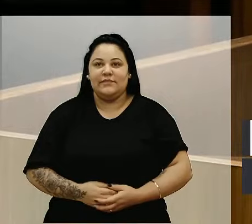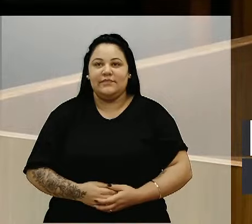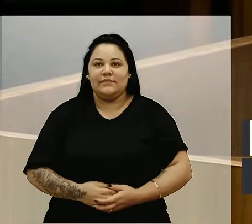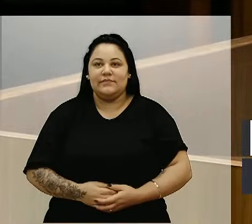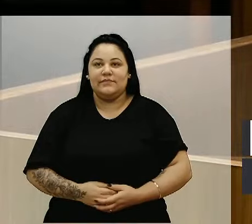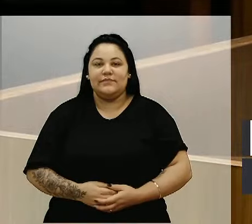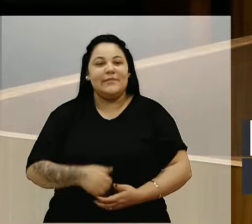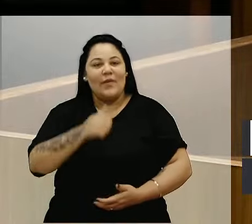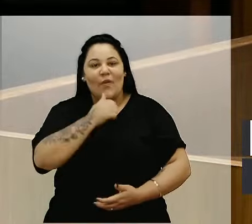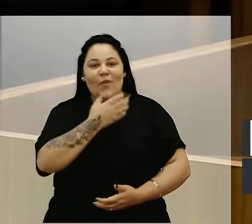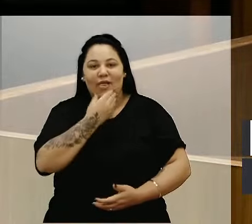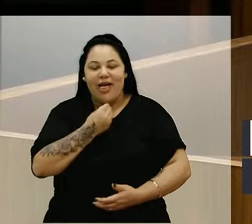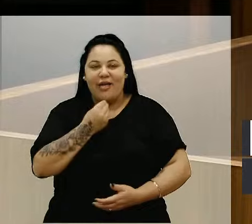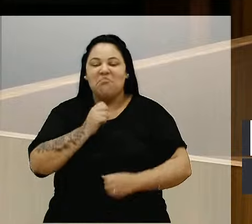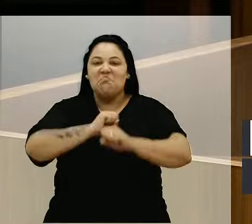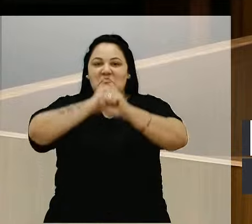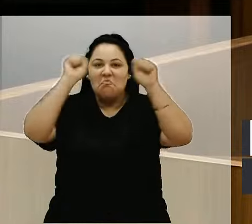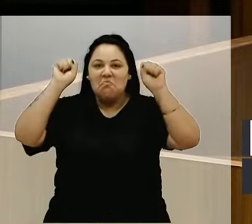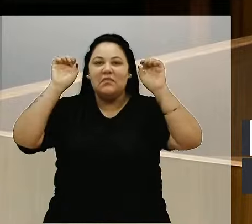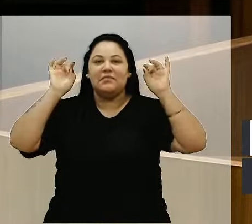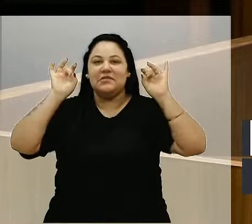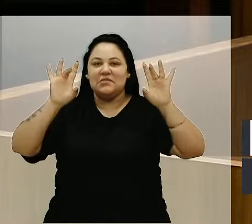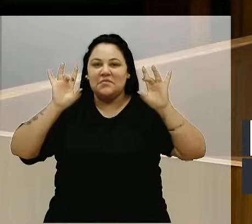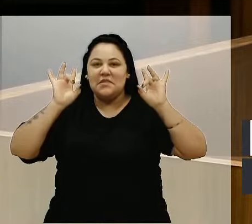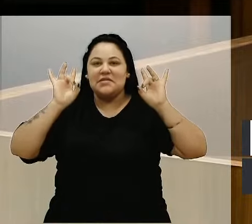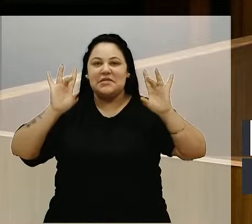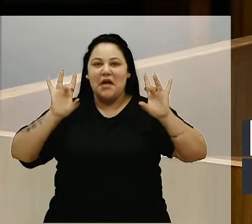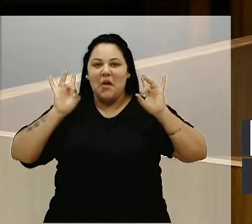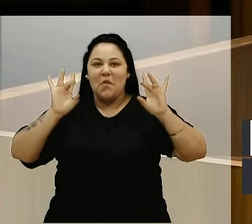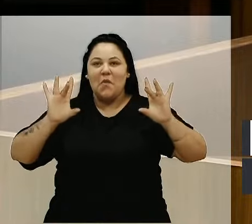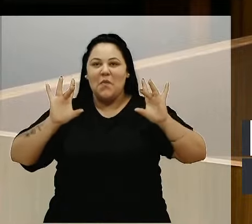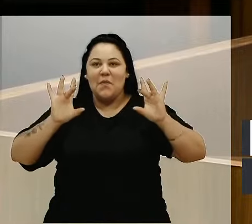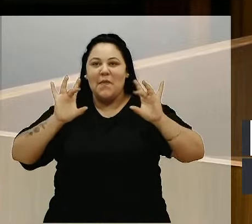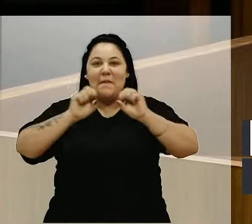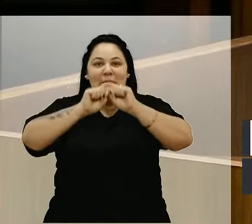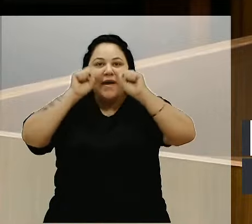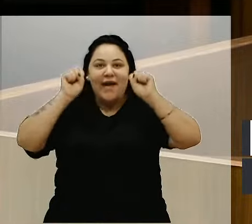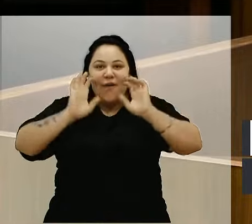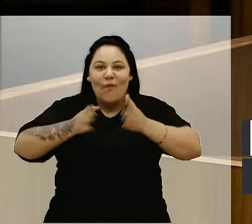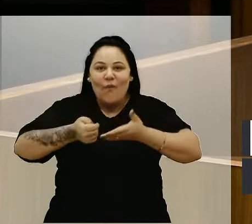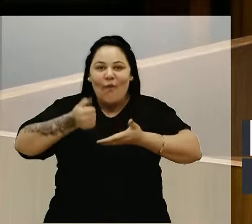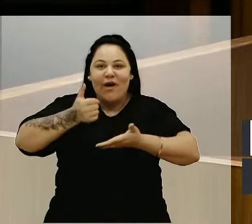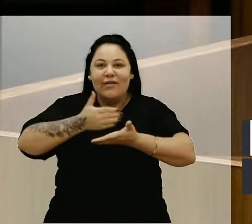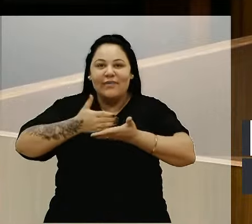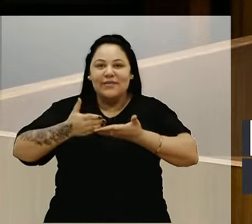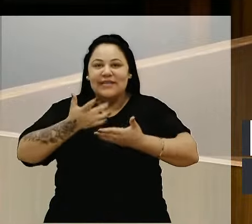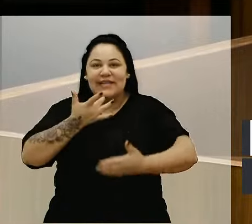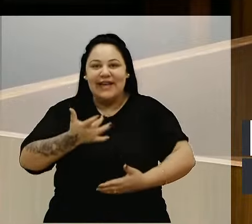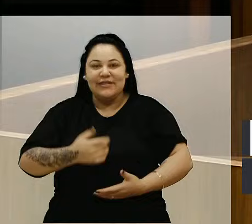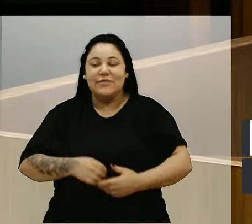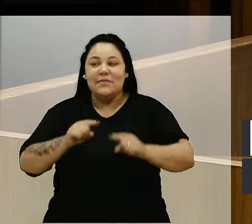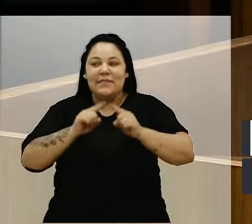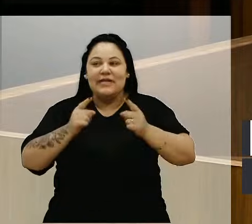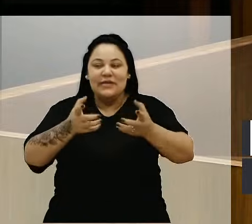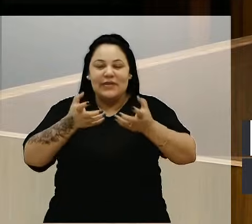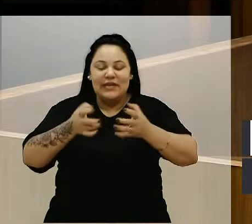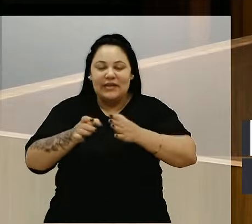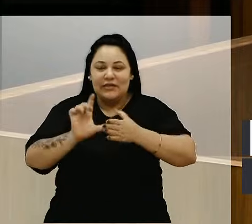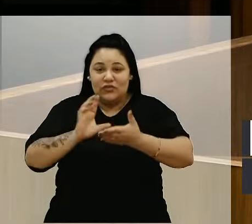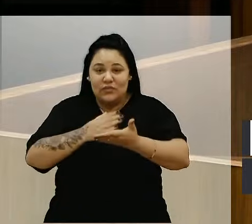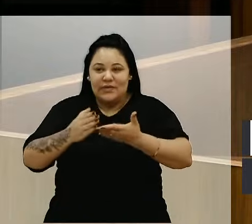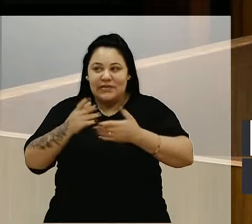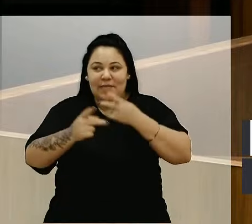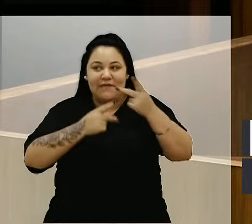manhã especial. Né? E que manhã que já está quase ingressando na tarde. Mas eu gostaria, antes de iniciar minha